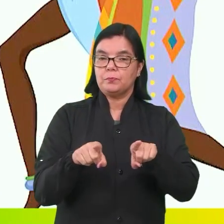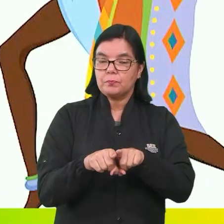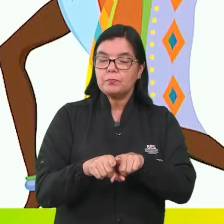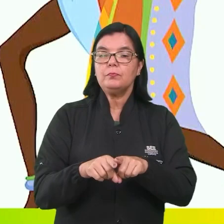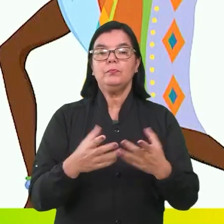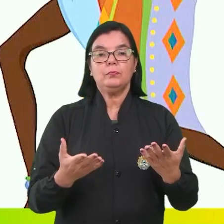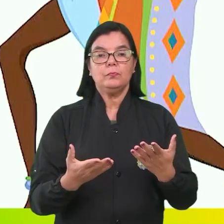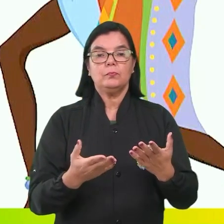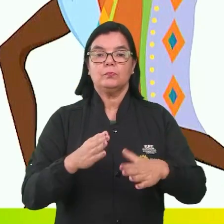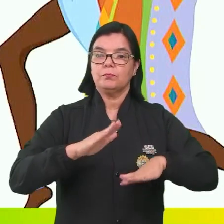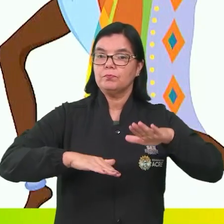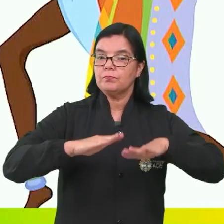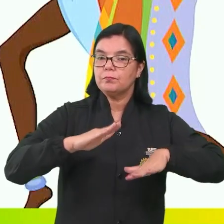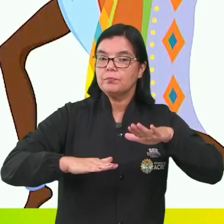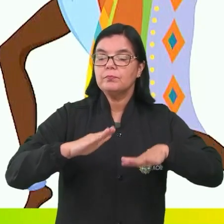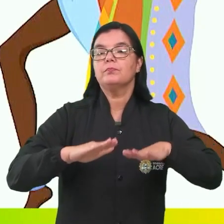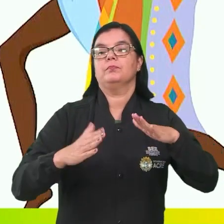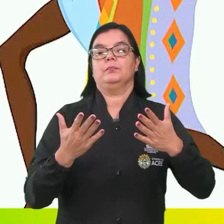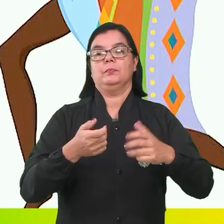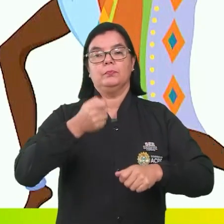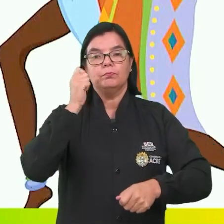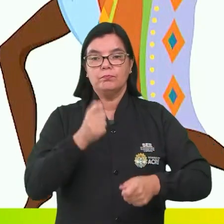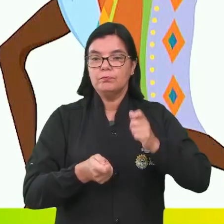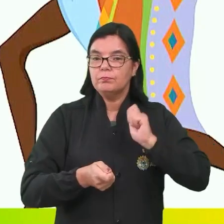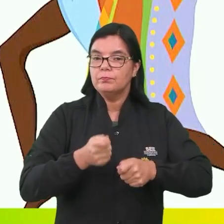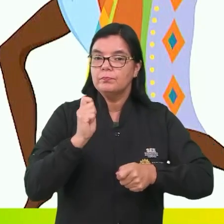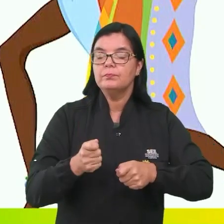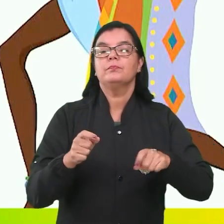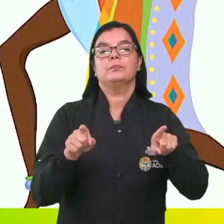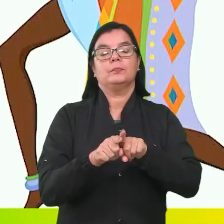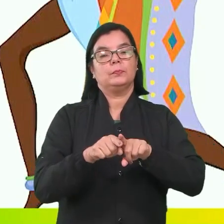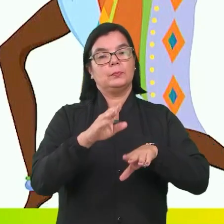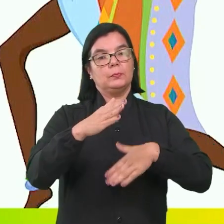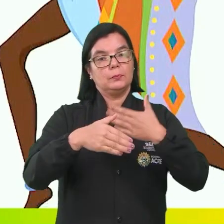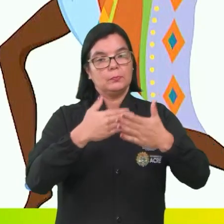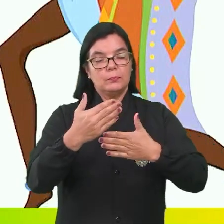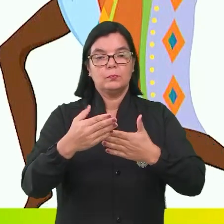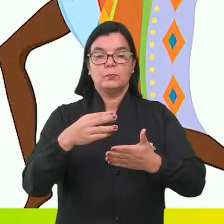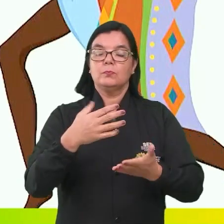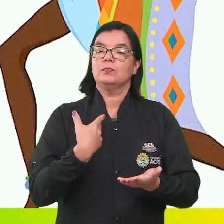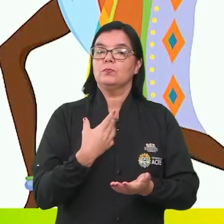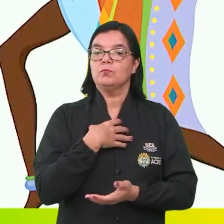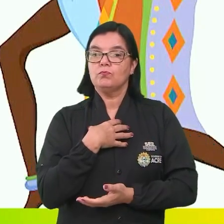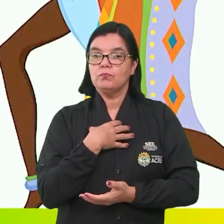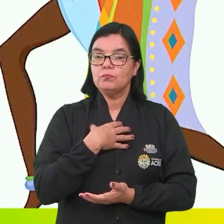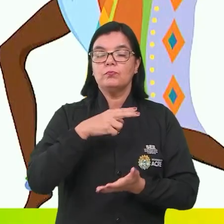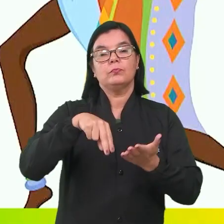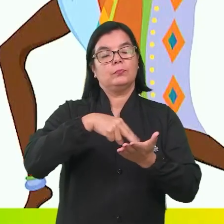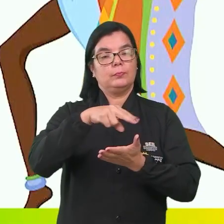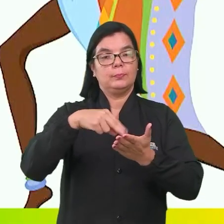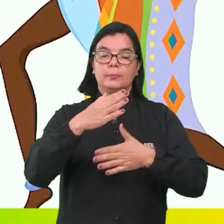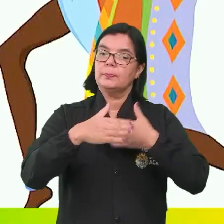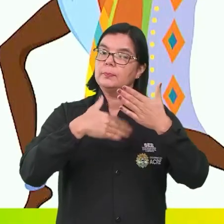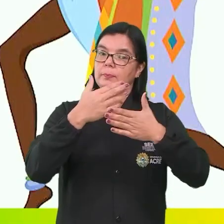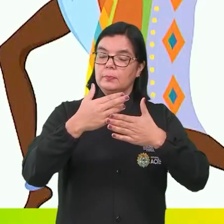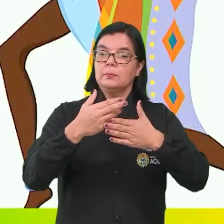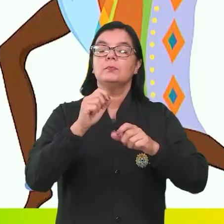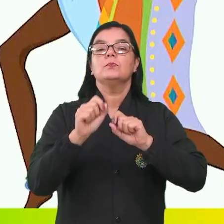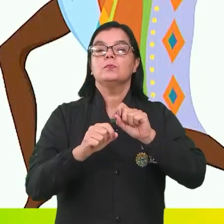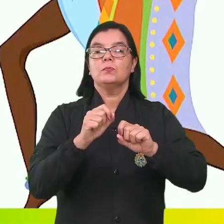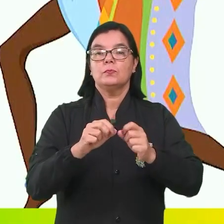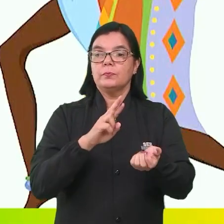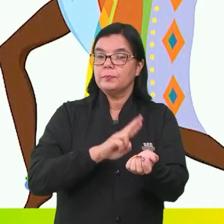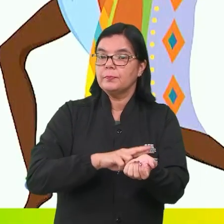percussão, batuques de tambores, e a partir do estilo de dança africano evoluíram ritmos